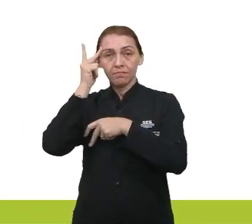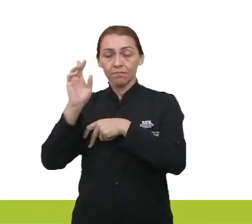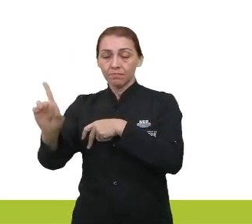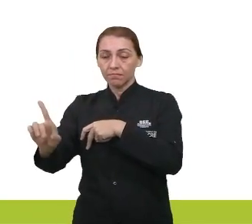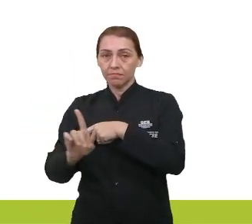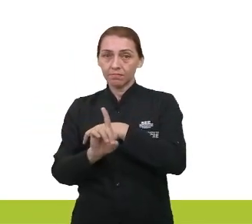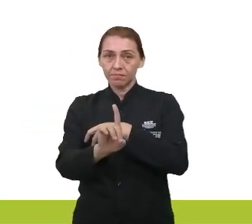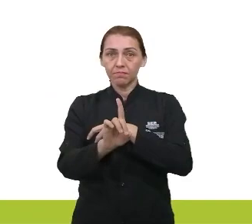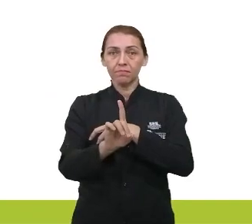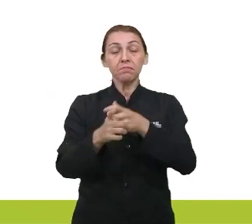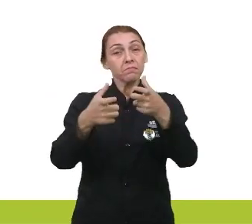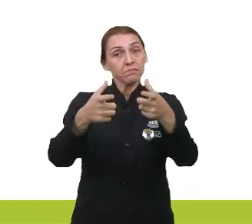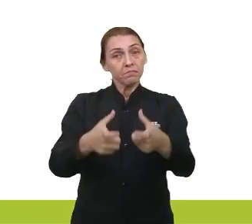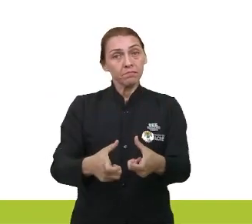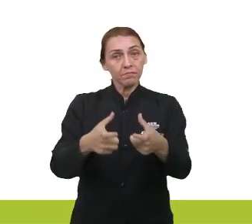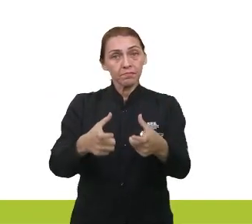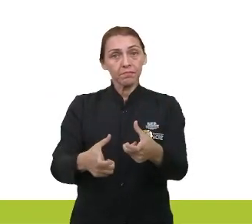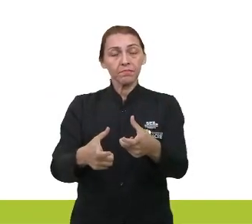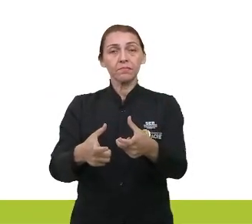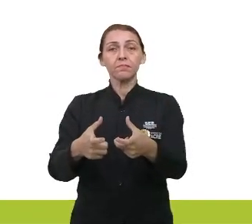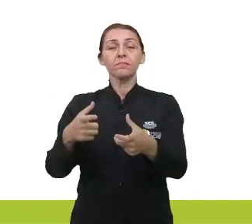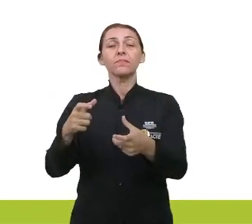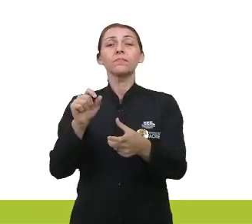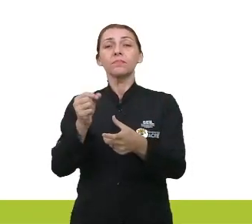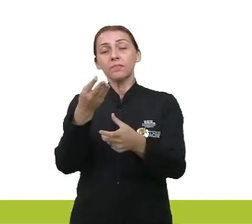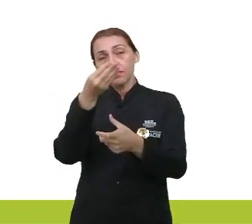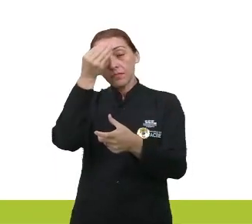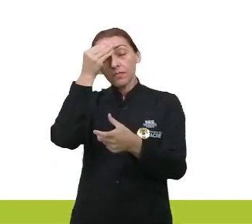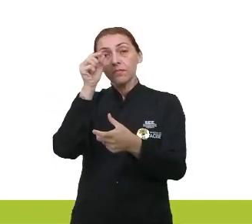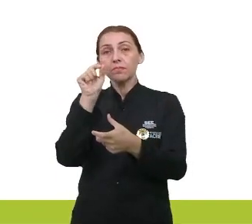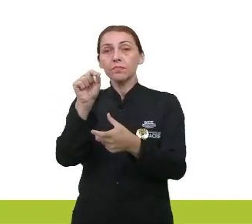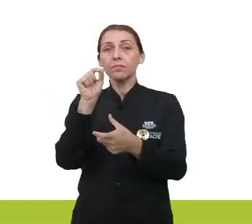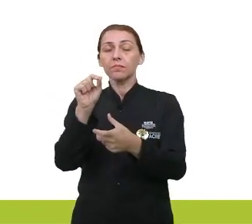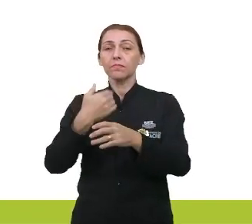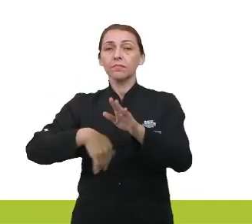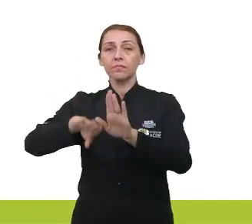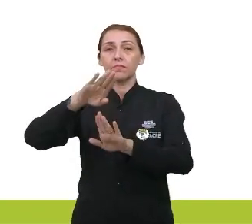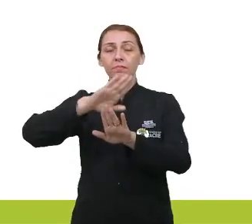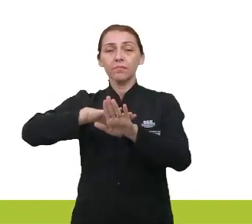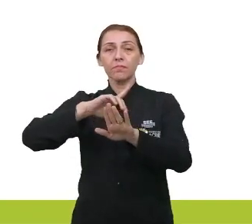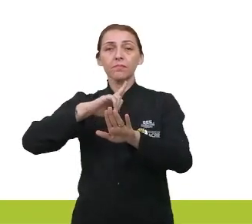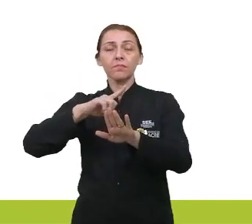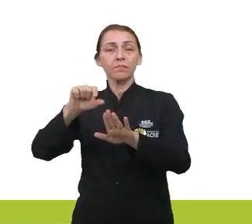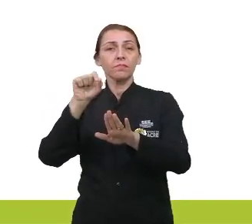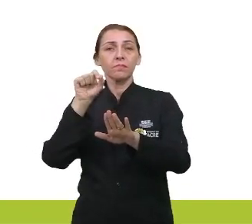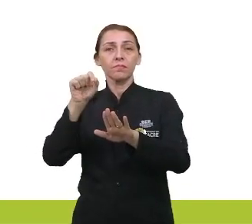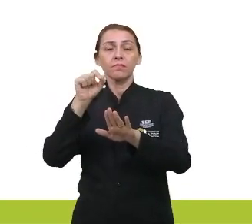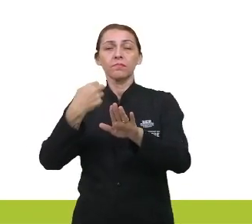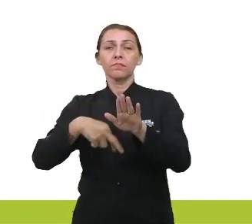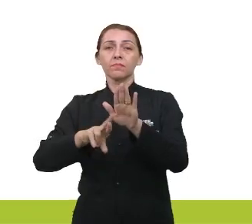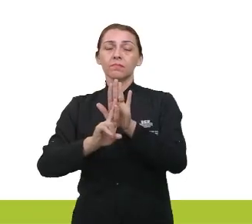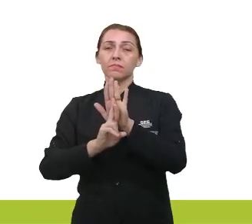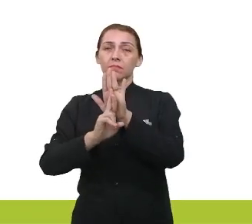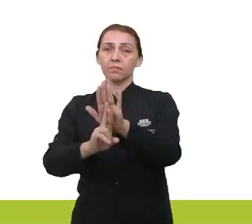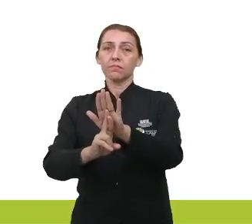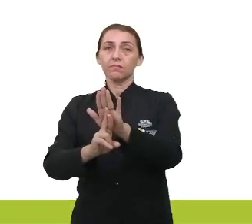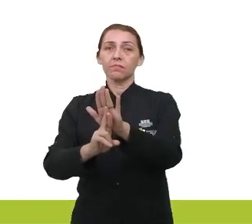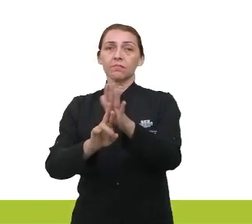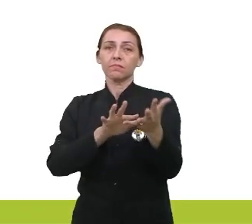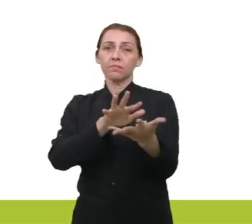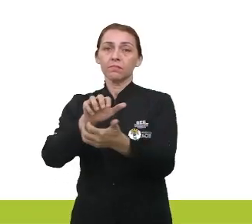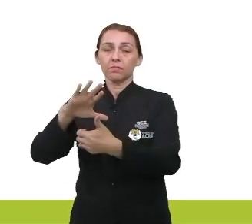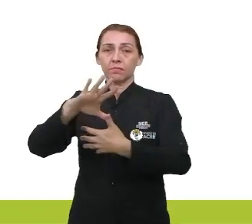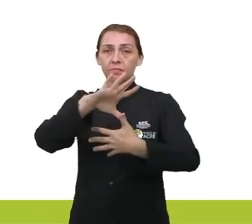em um determinado local. E o interessante é frisar que, ao fundo, nós temos o que seria aí a representação do mapa mundi ou